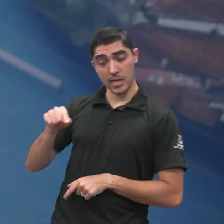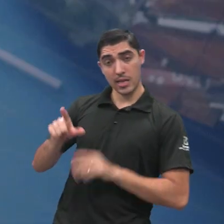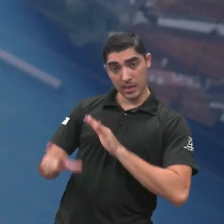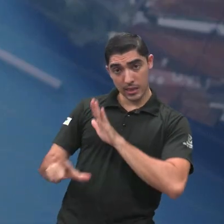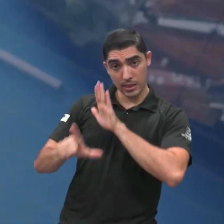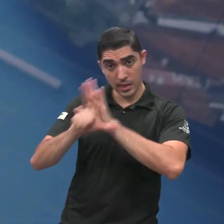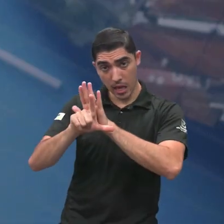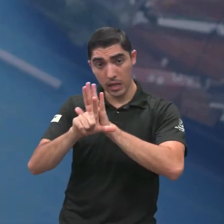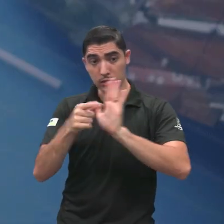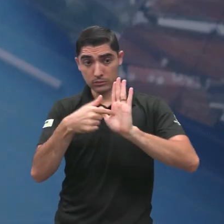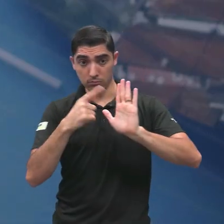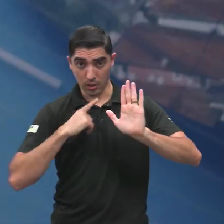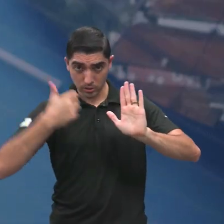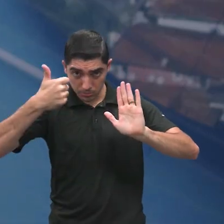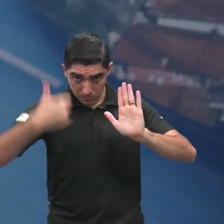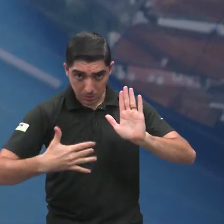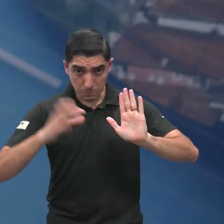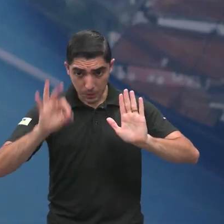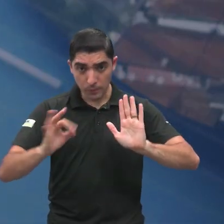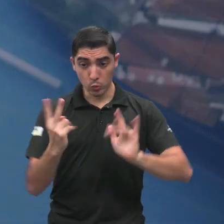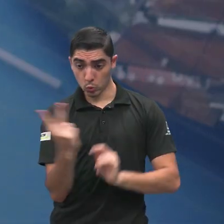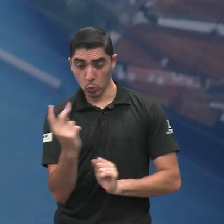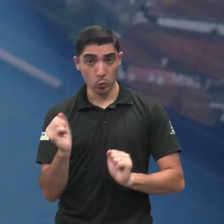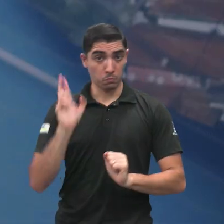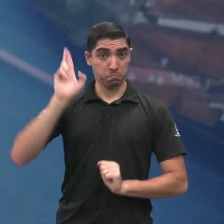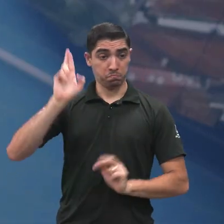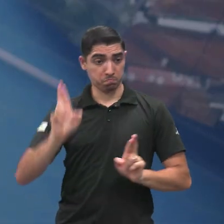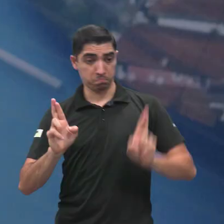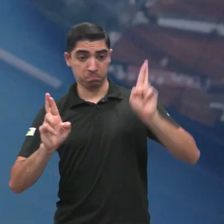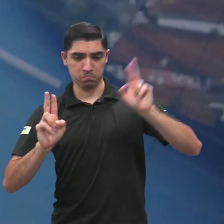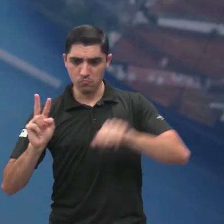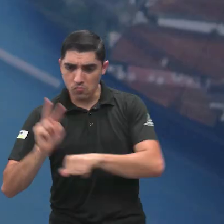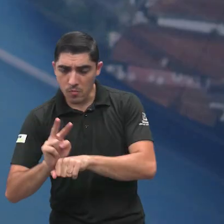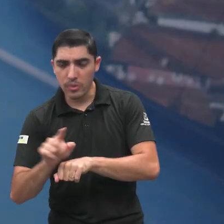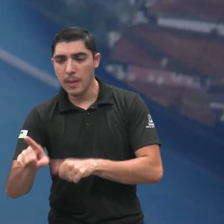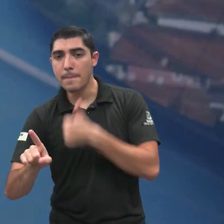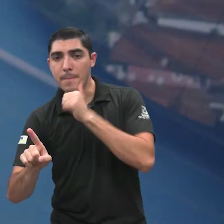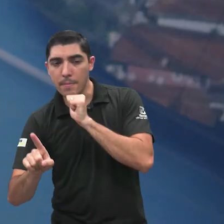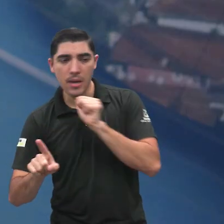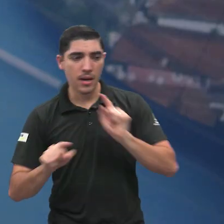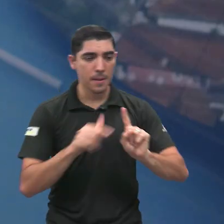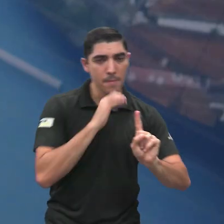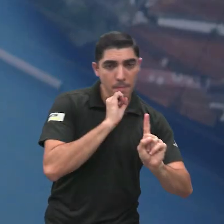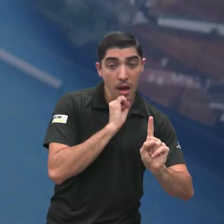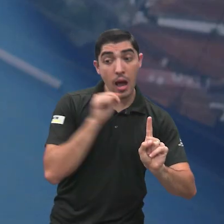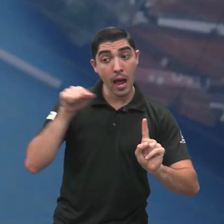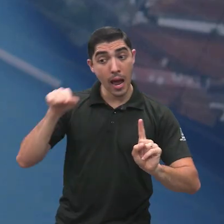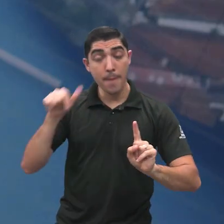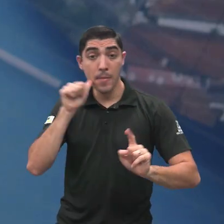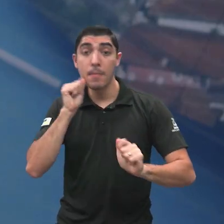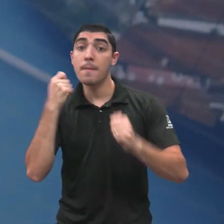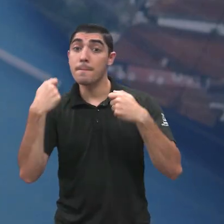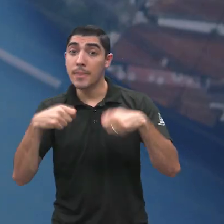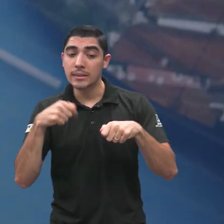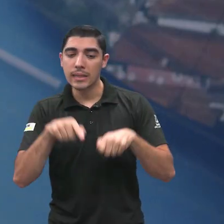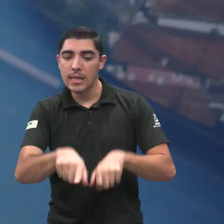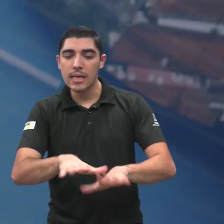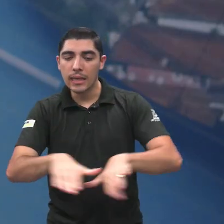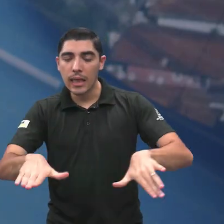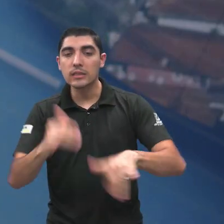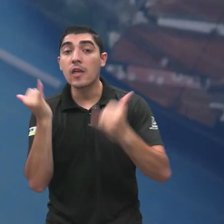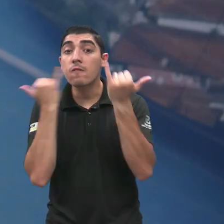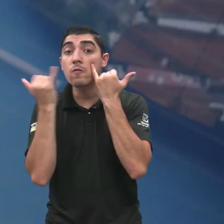tendo guarda compartilhada, tanto a mãe teria que passar todas as informações daquela criança para o